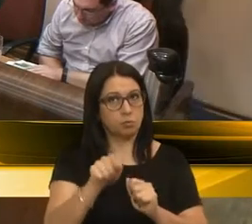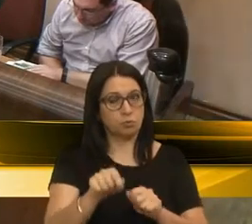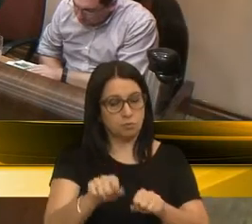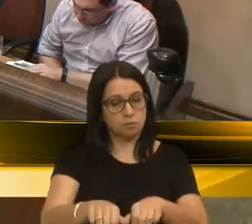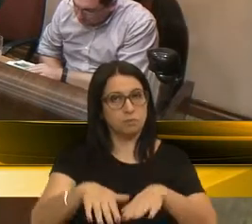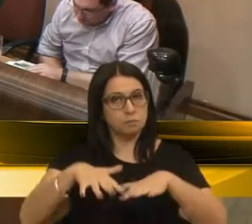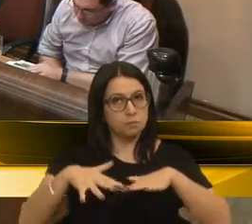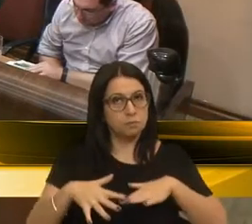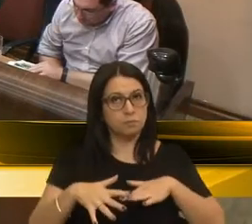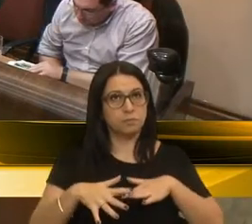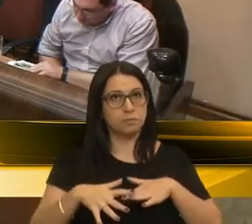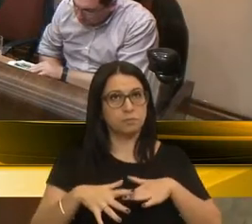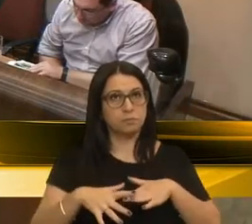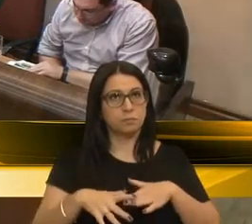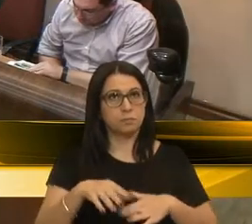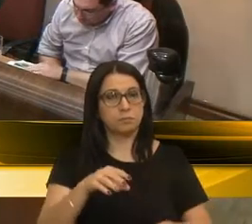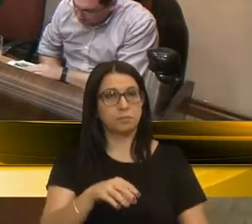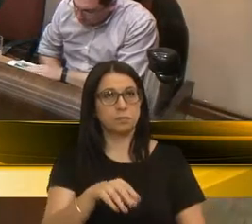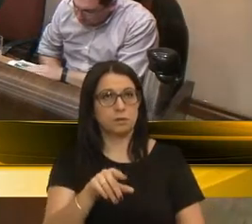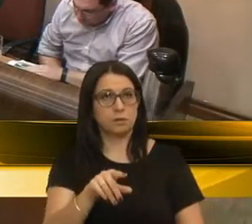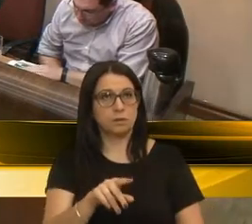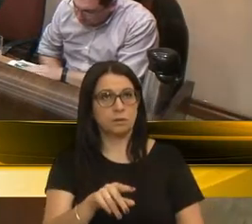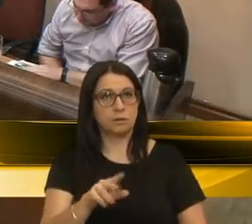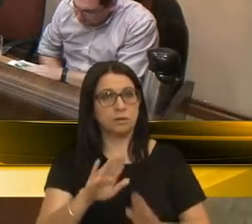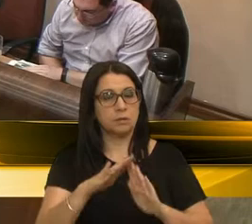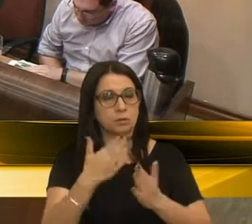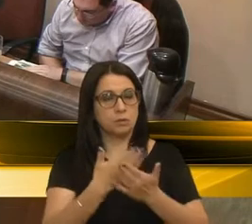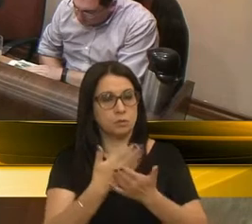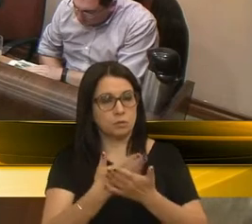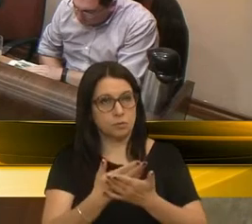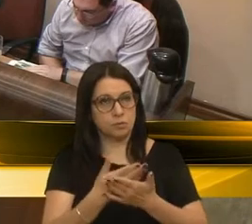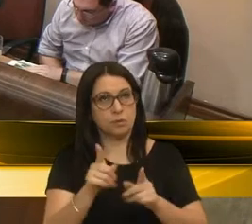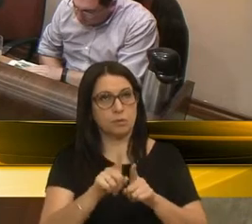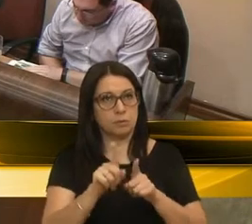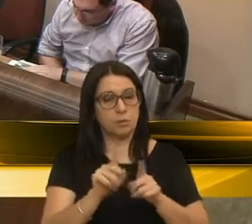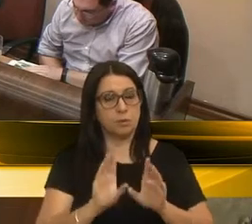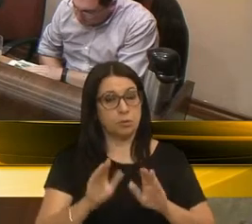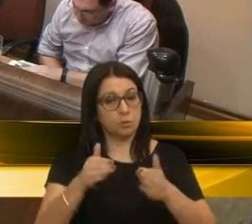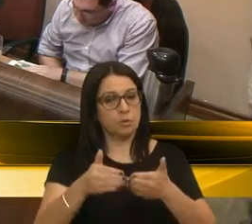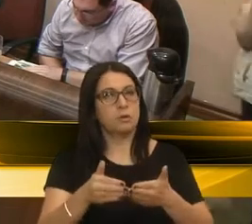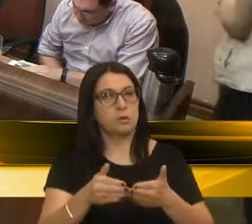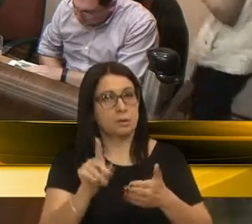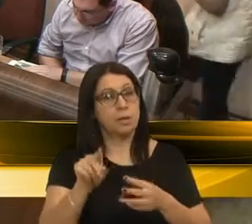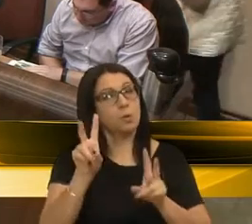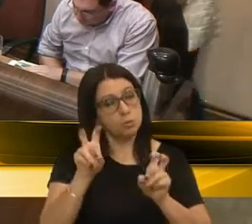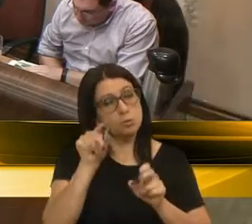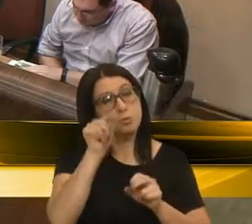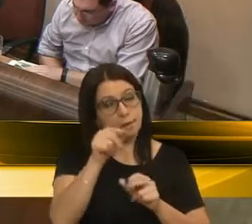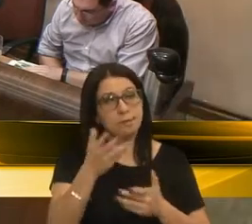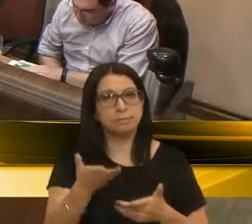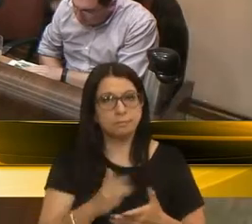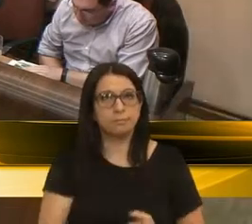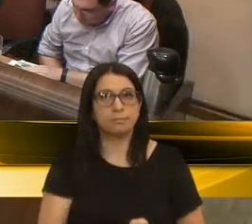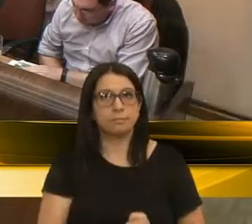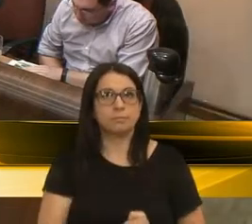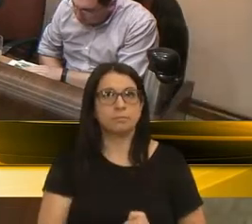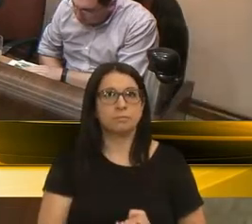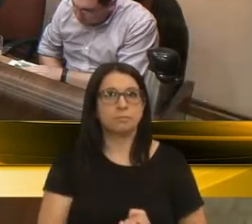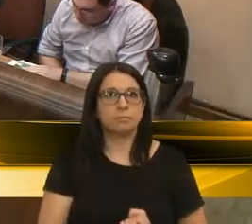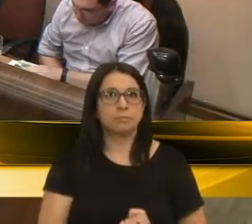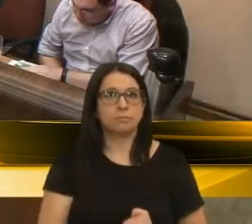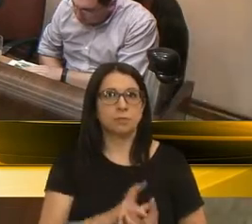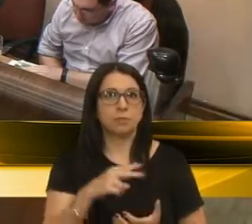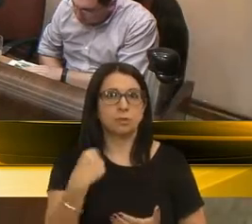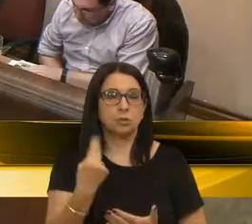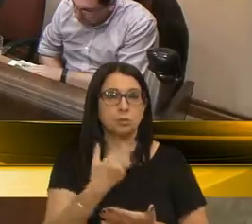plateia, do Olga Kaiser, do Comitê Municipal de Doação de Órgãos e Tecidos. E o assunto é justamente esse, e